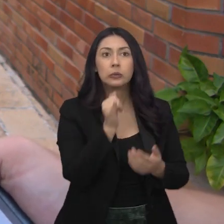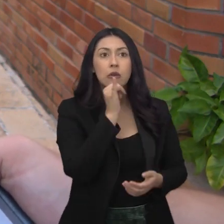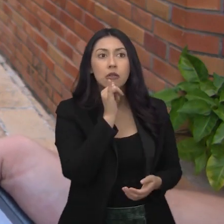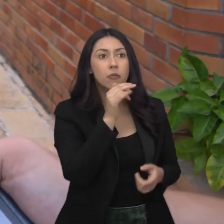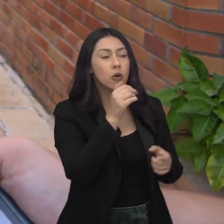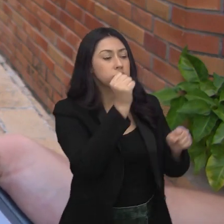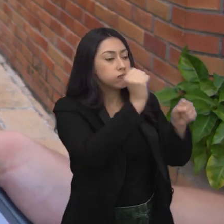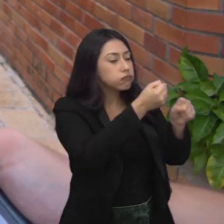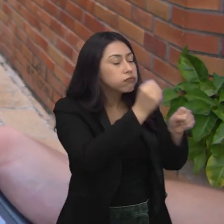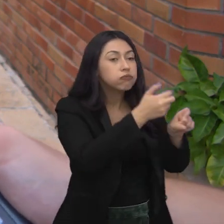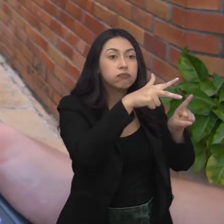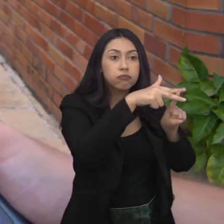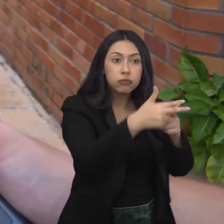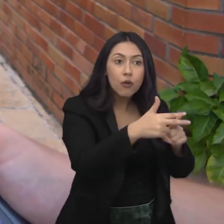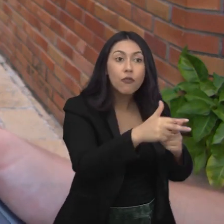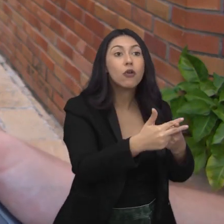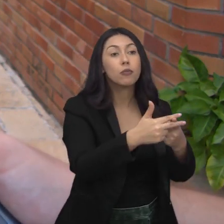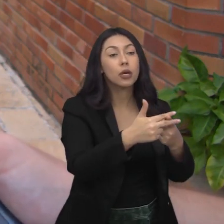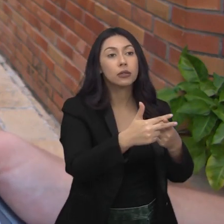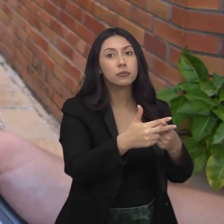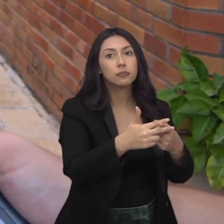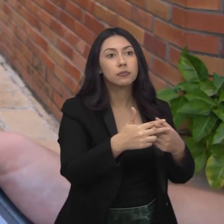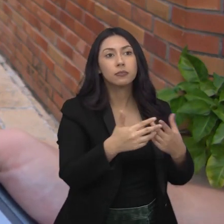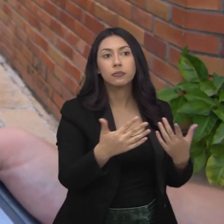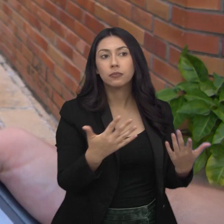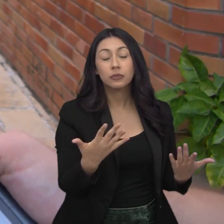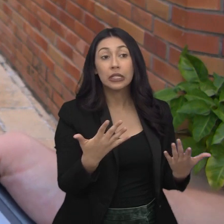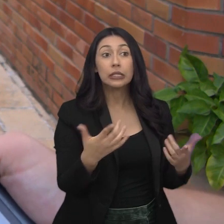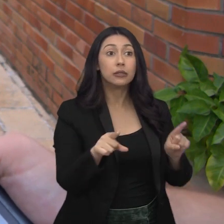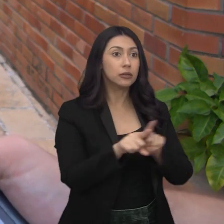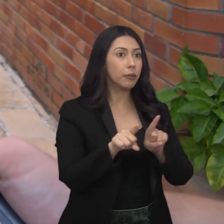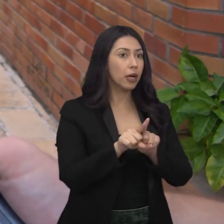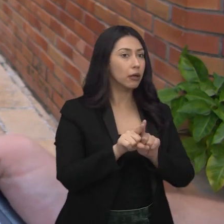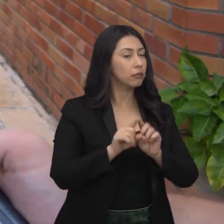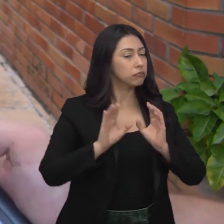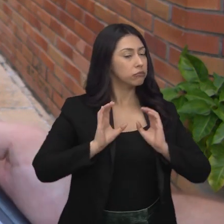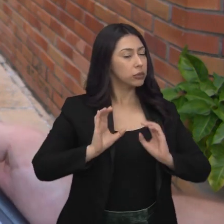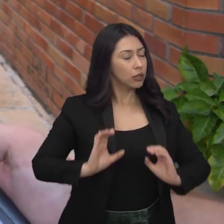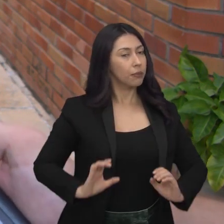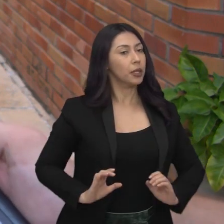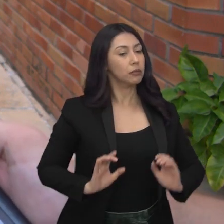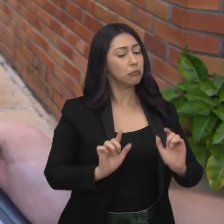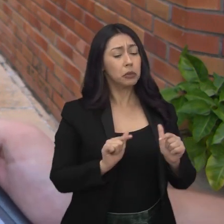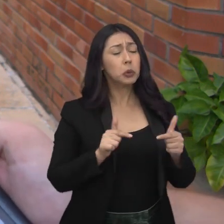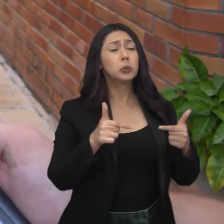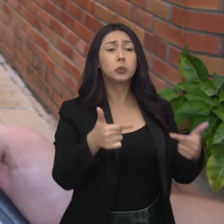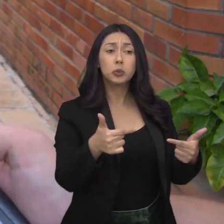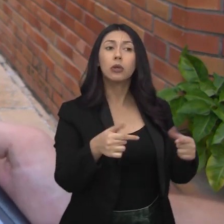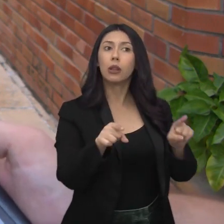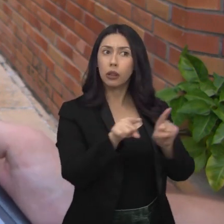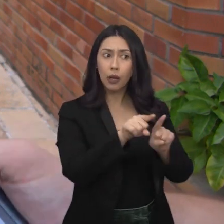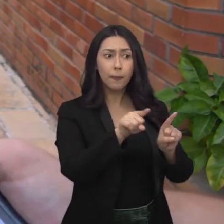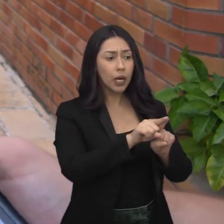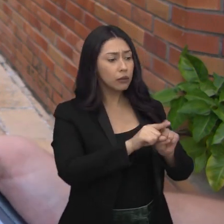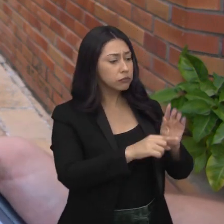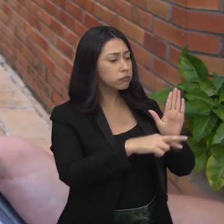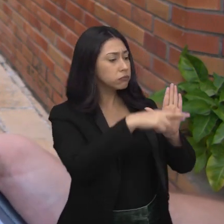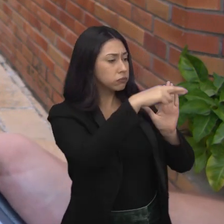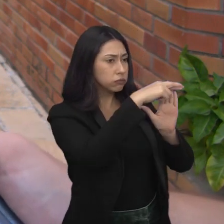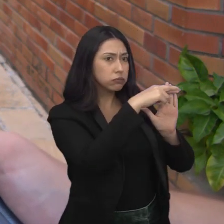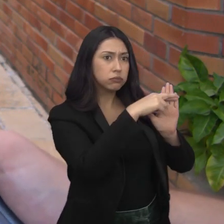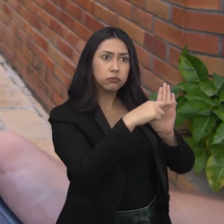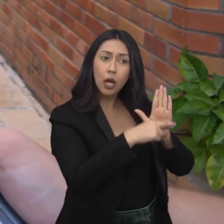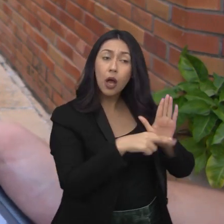uma reforma, né? Vamos falar de comportamento, não é? Comportamento também está escrito